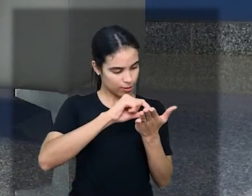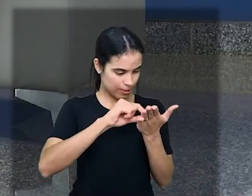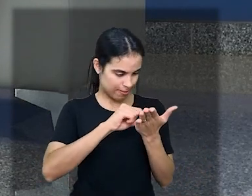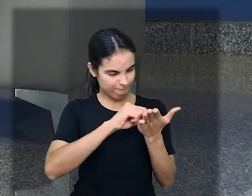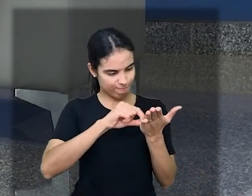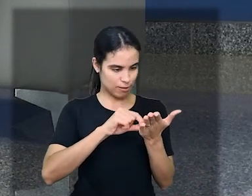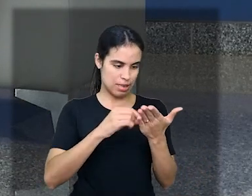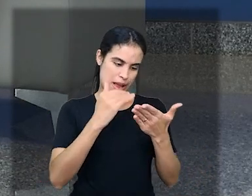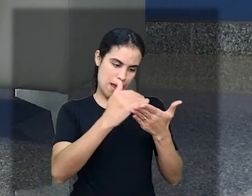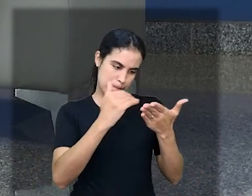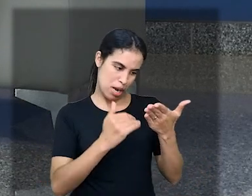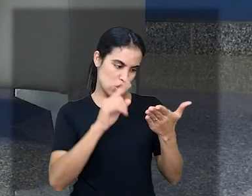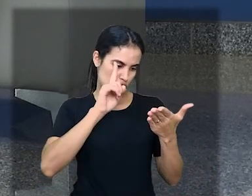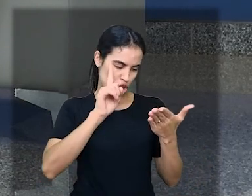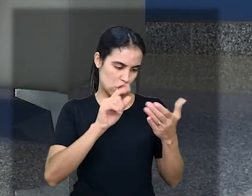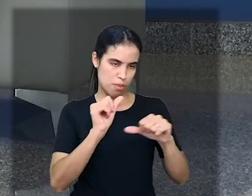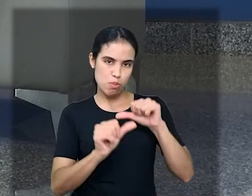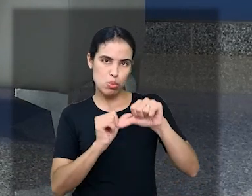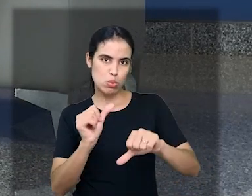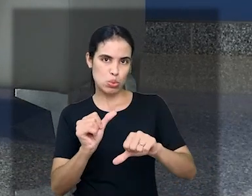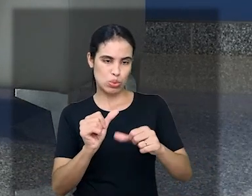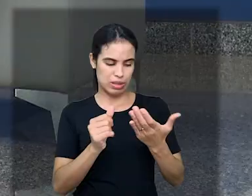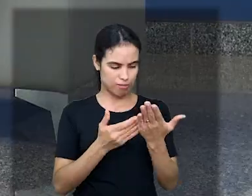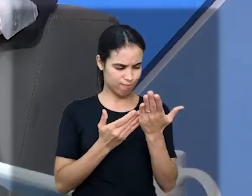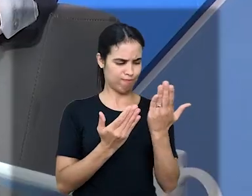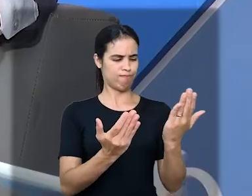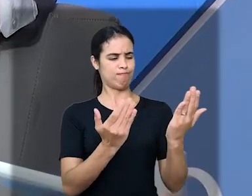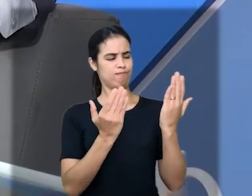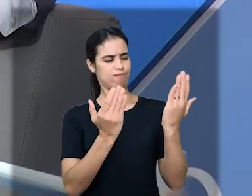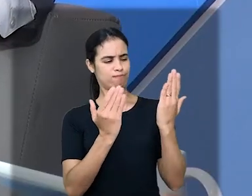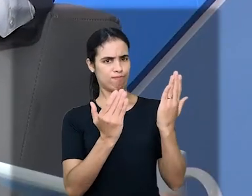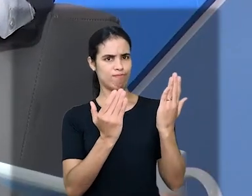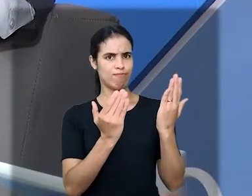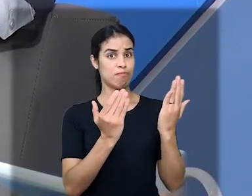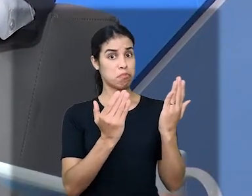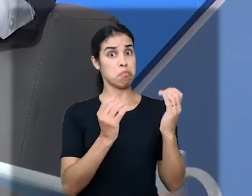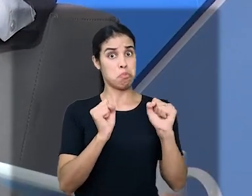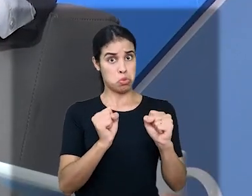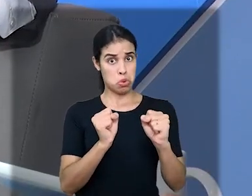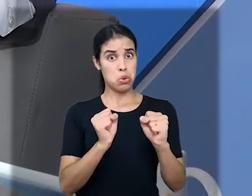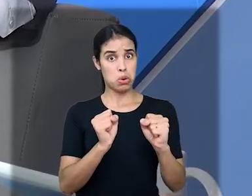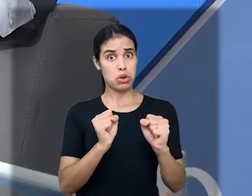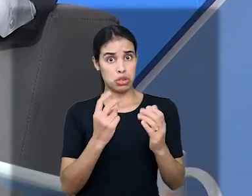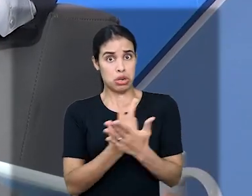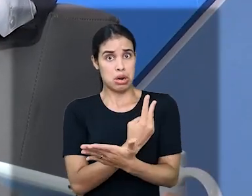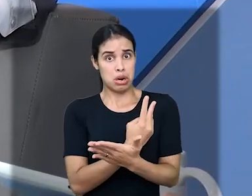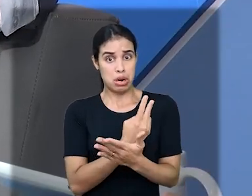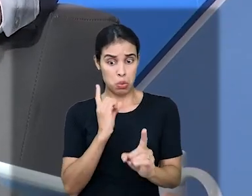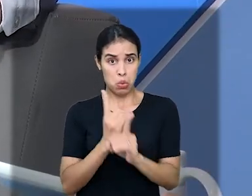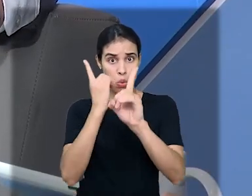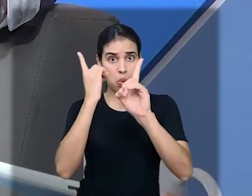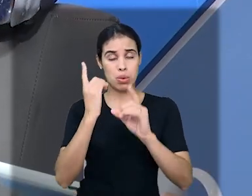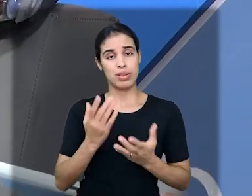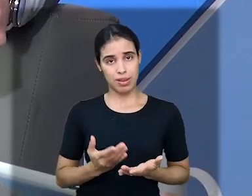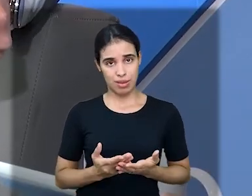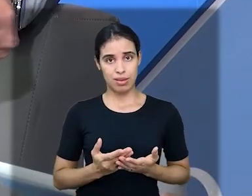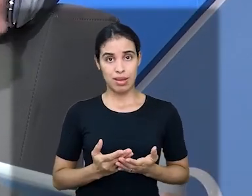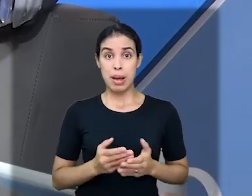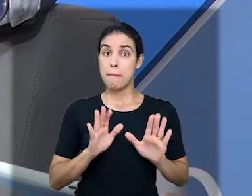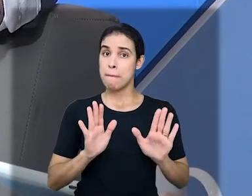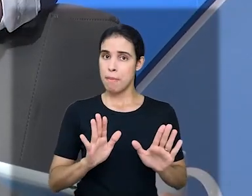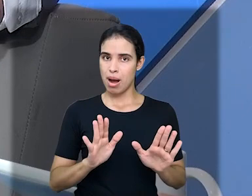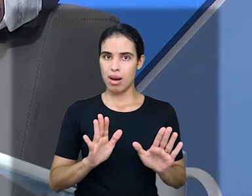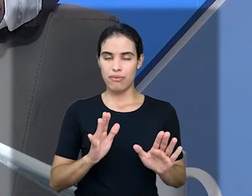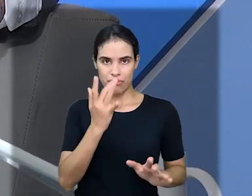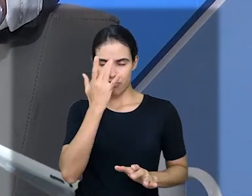mudar também a data de baixo, é complicado. Mas é muito complicado para a empresa também conseguir provar